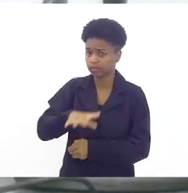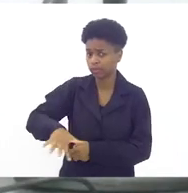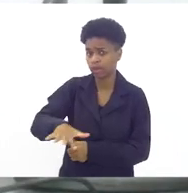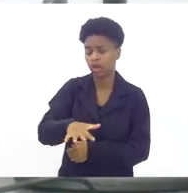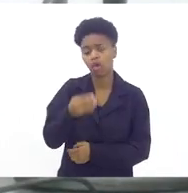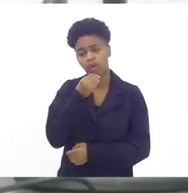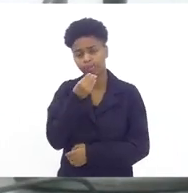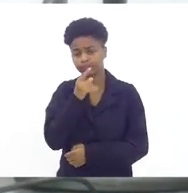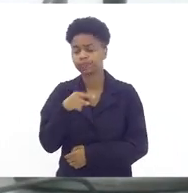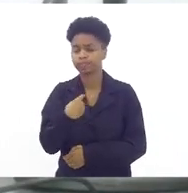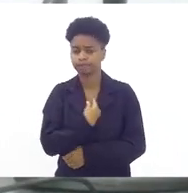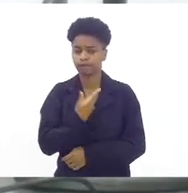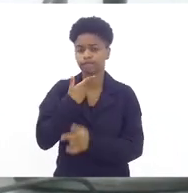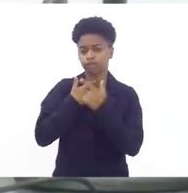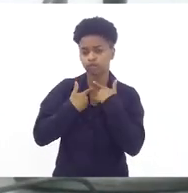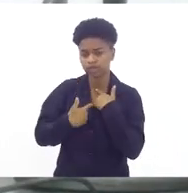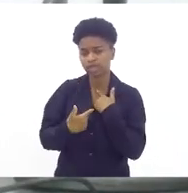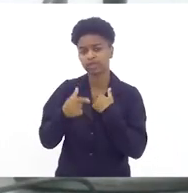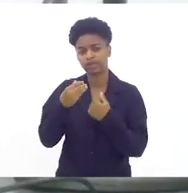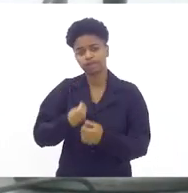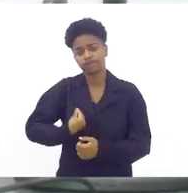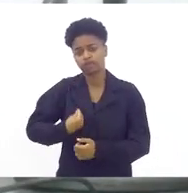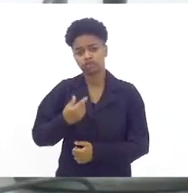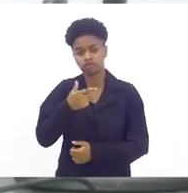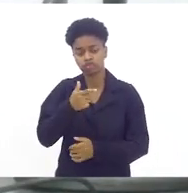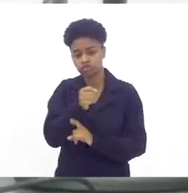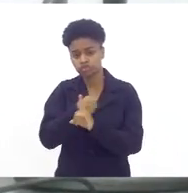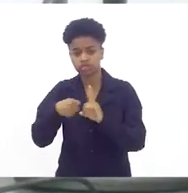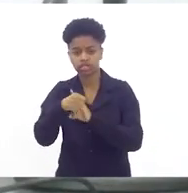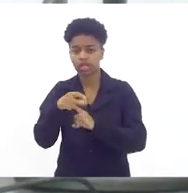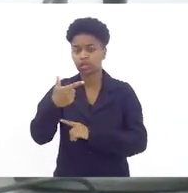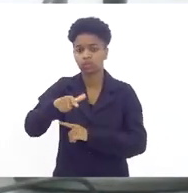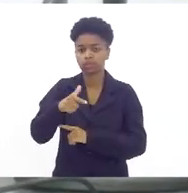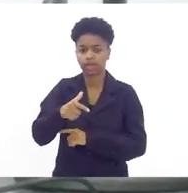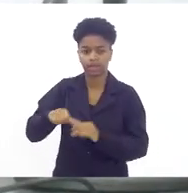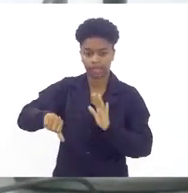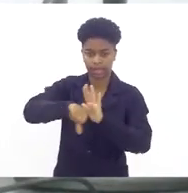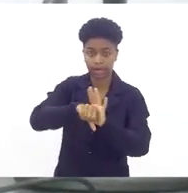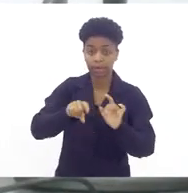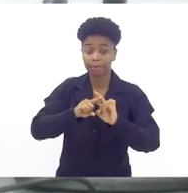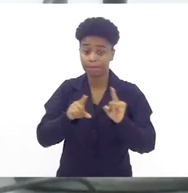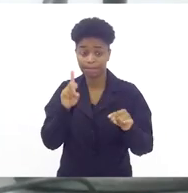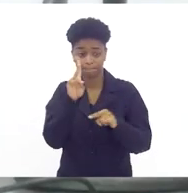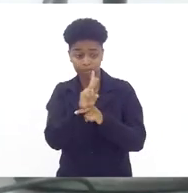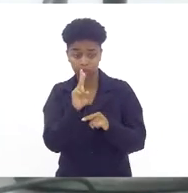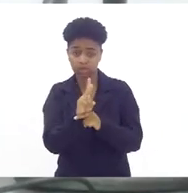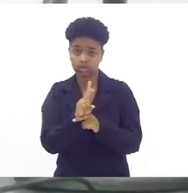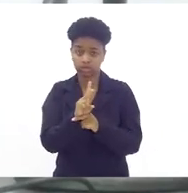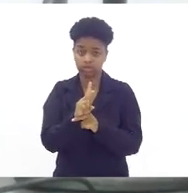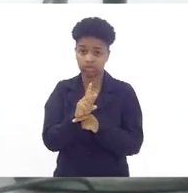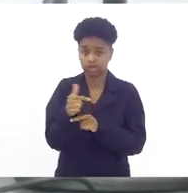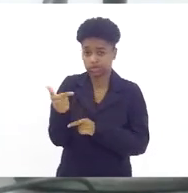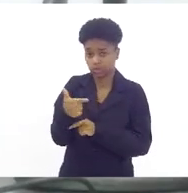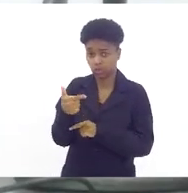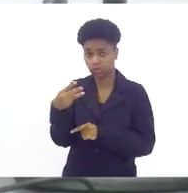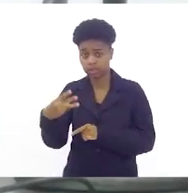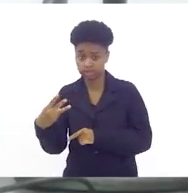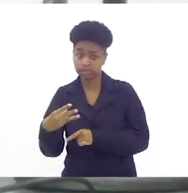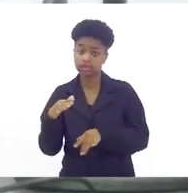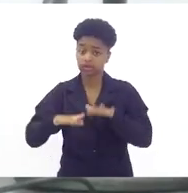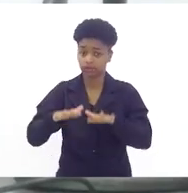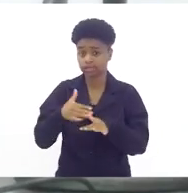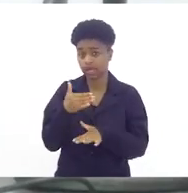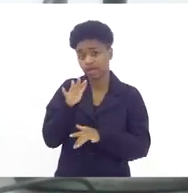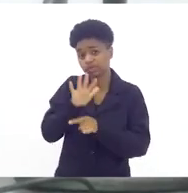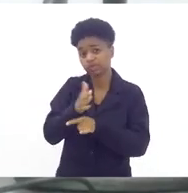queremos viver em uma sociedade que não tem crimes mas essa proteção secundária e terciária talvez seja muito mais efetiva